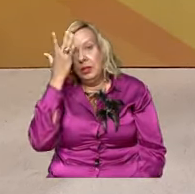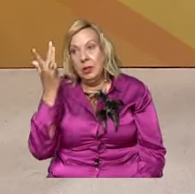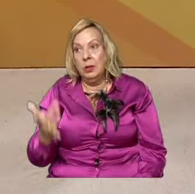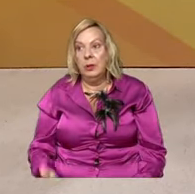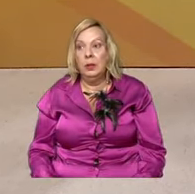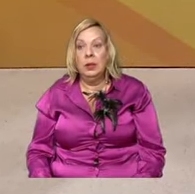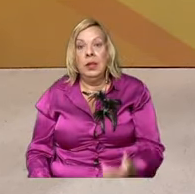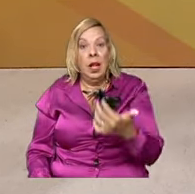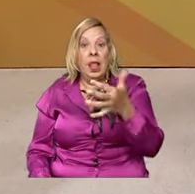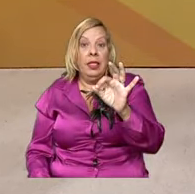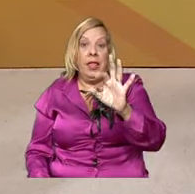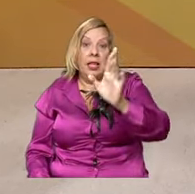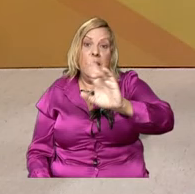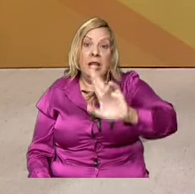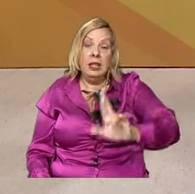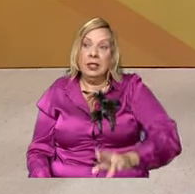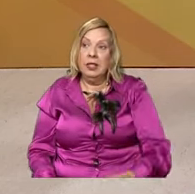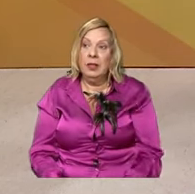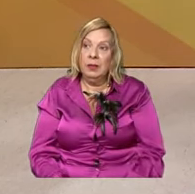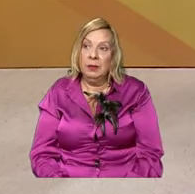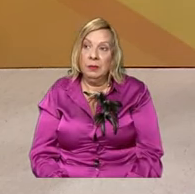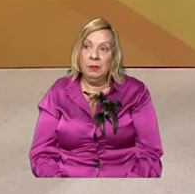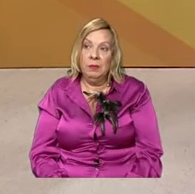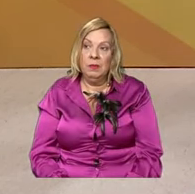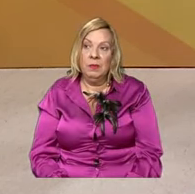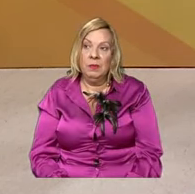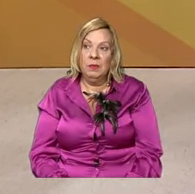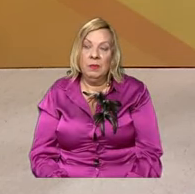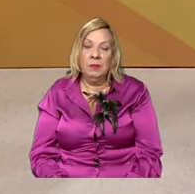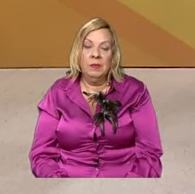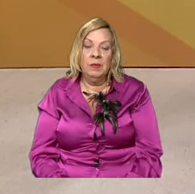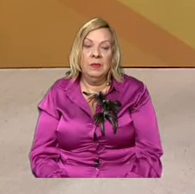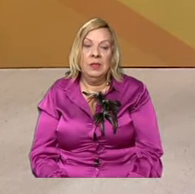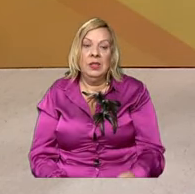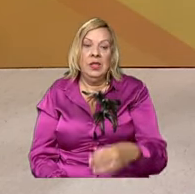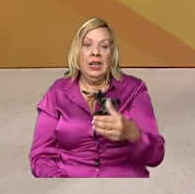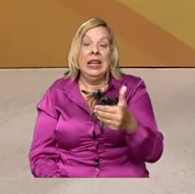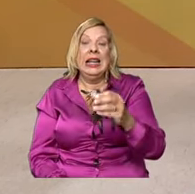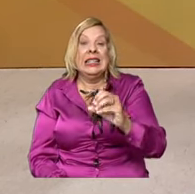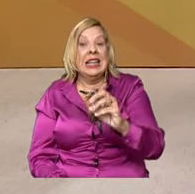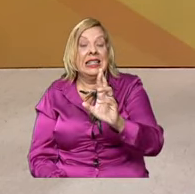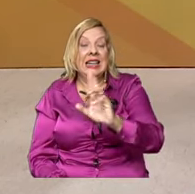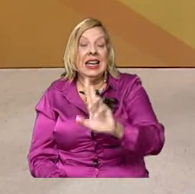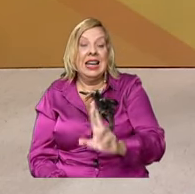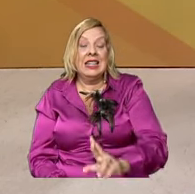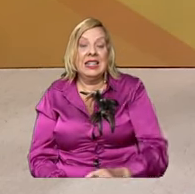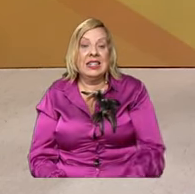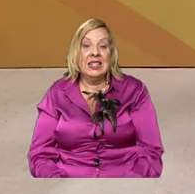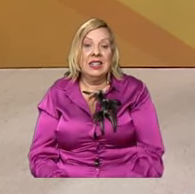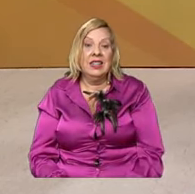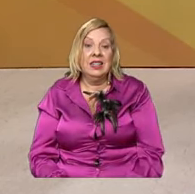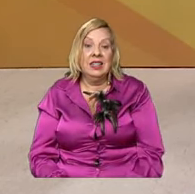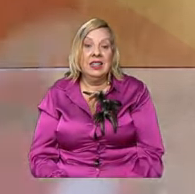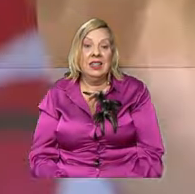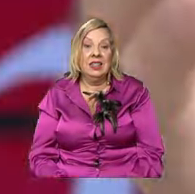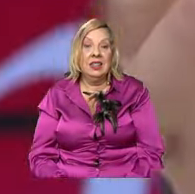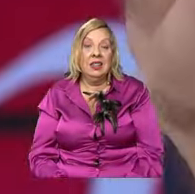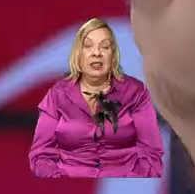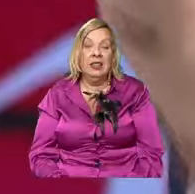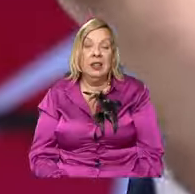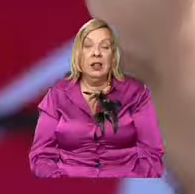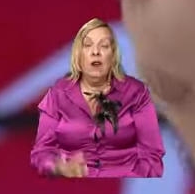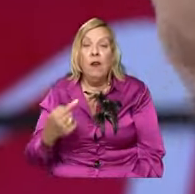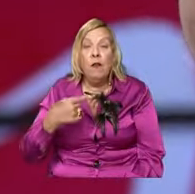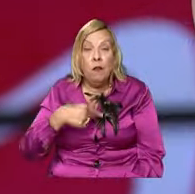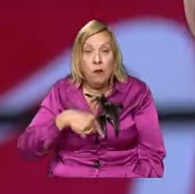aqui, ó, na mão do tio Verciane, só uma 10. Cédulazinha dessas aqui, que se você for lanchar em qualquer esquina, não vai dar. Não,